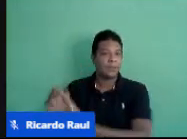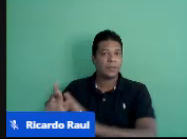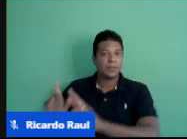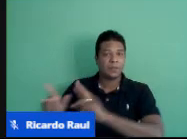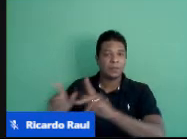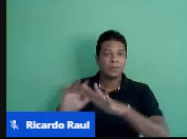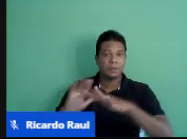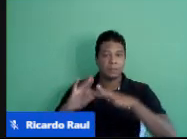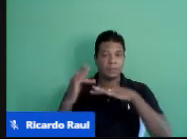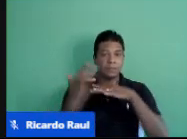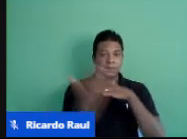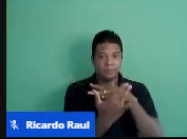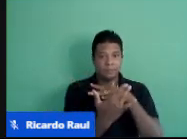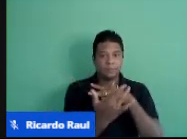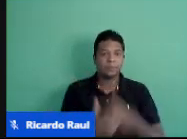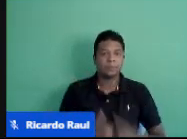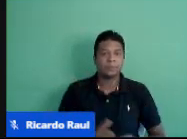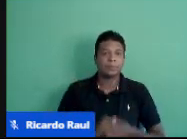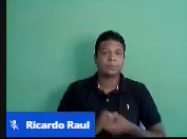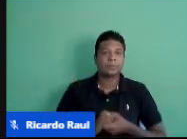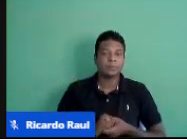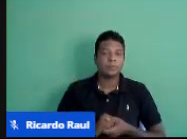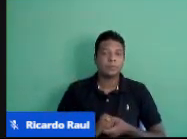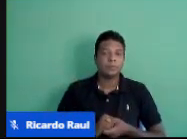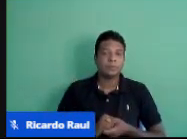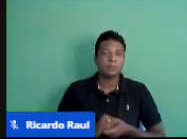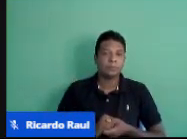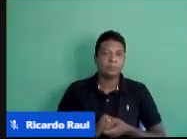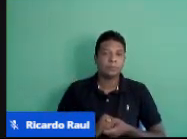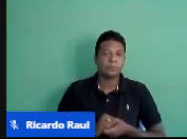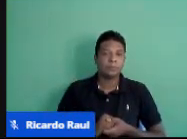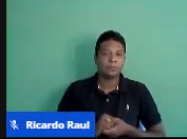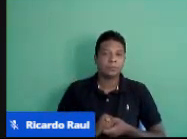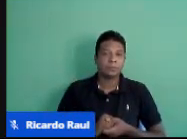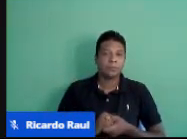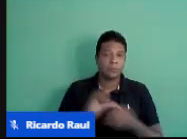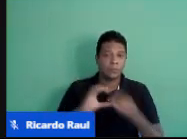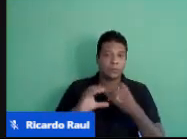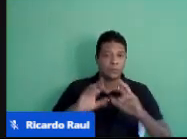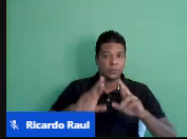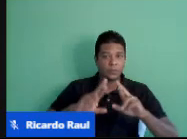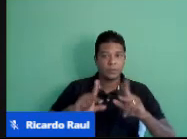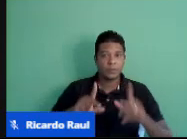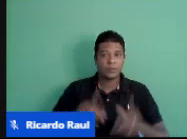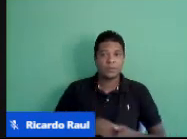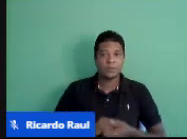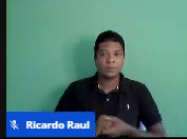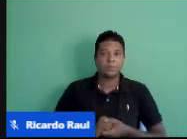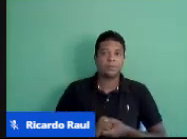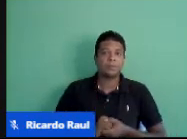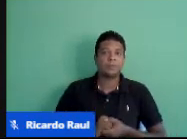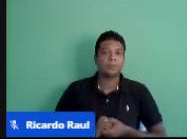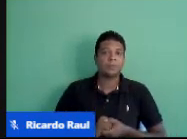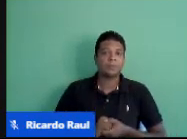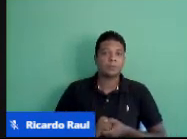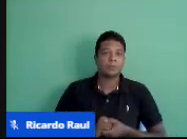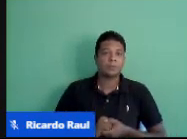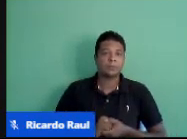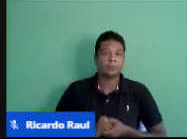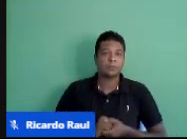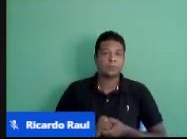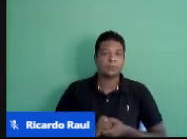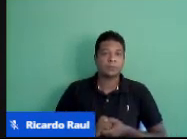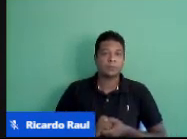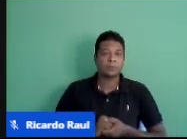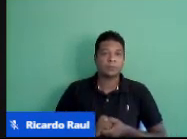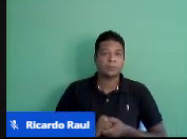comunicação, uma ferramenta social, né, de comunicação social diferente. Então,